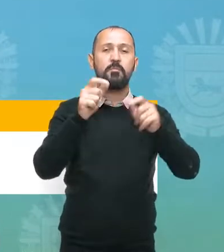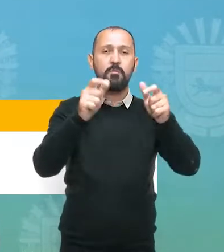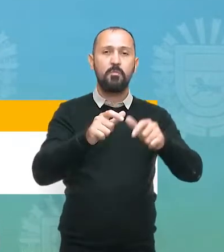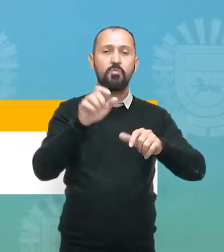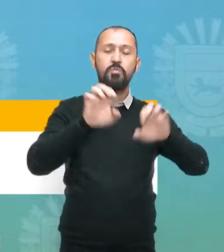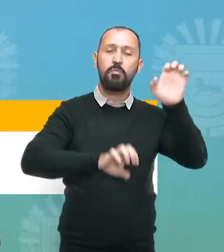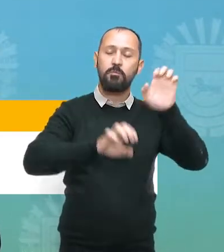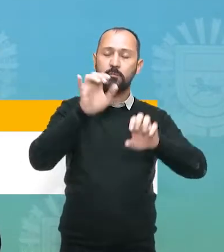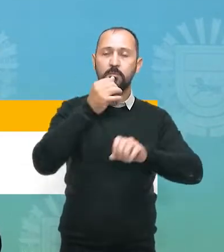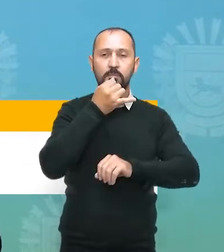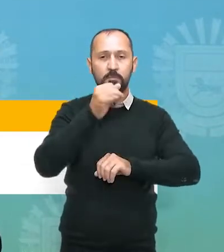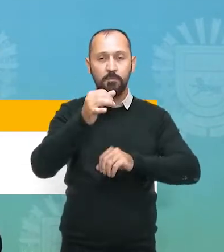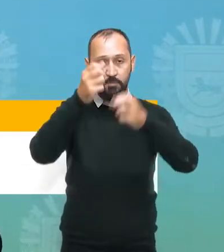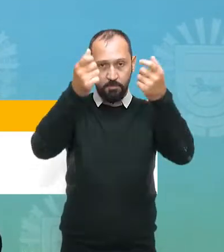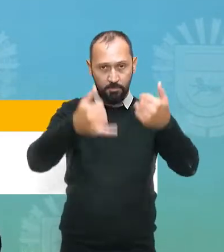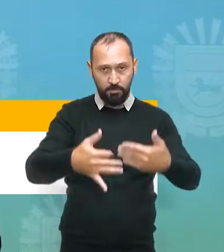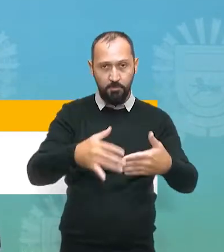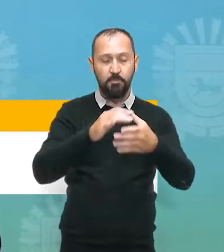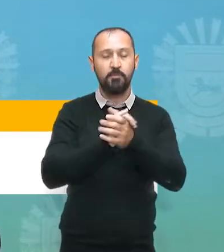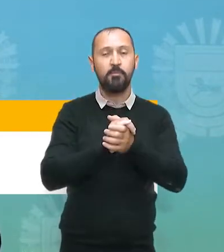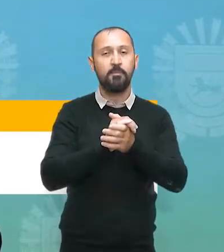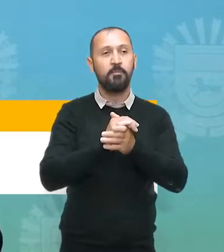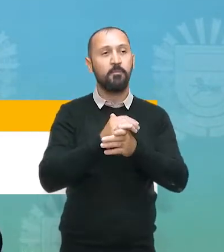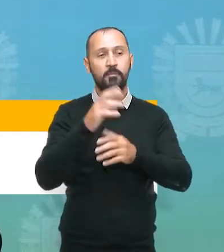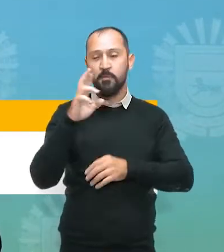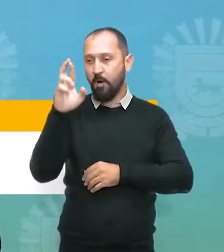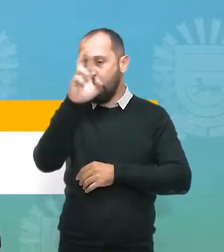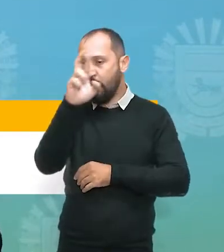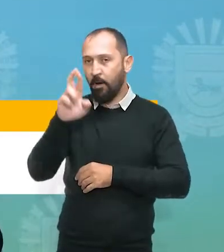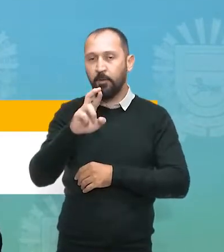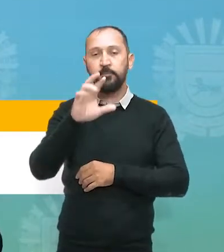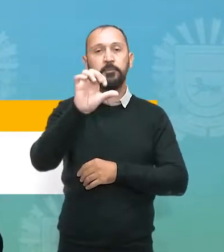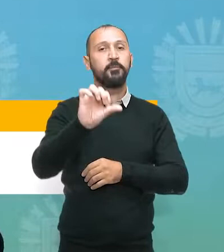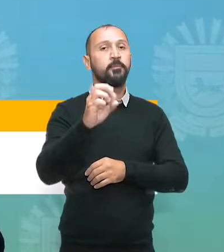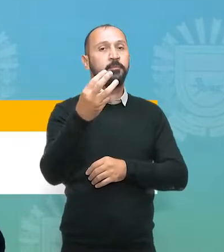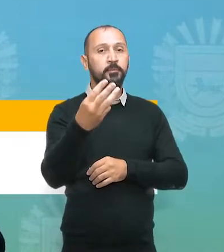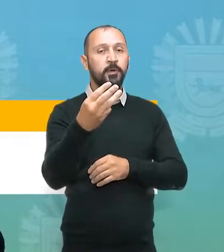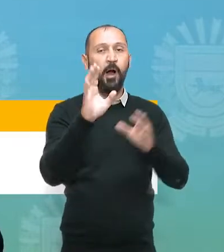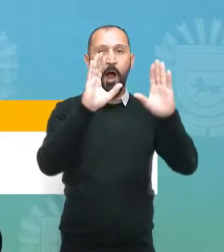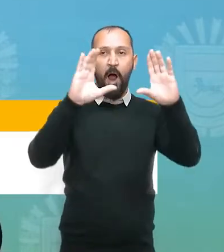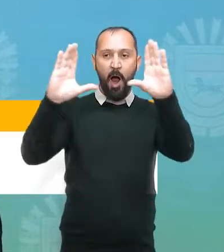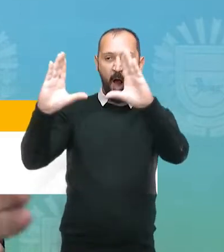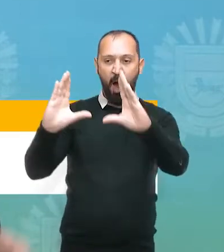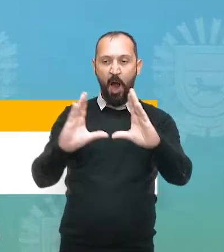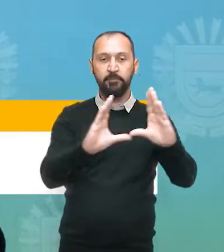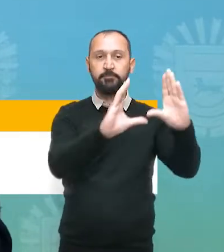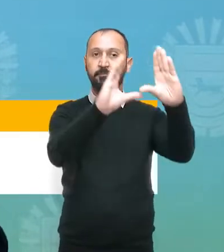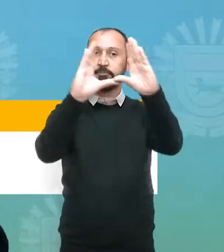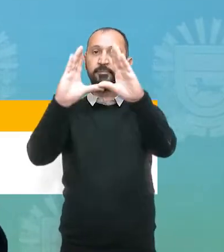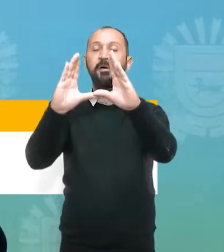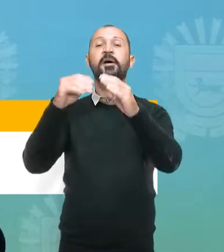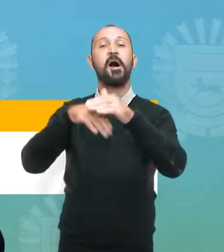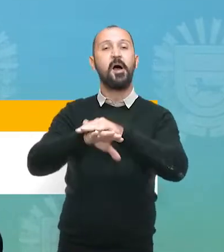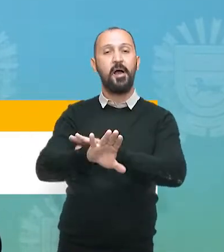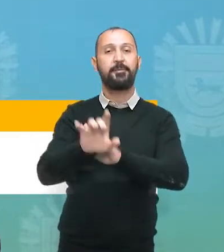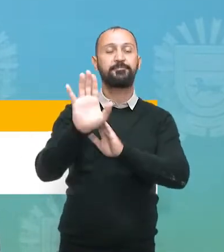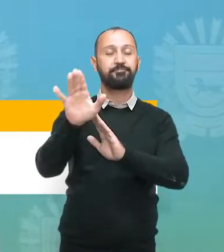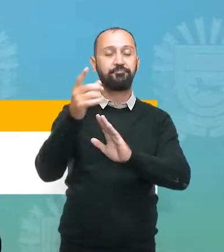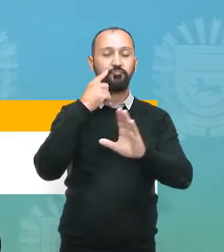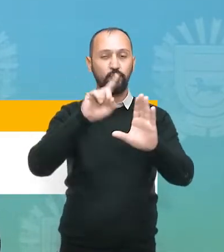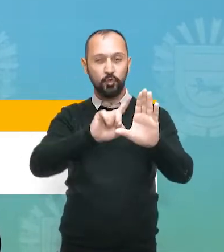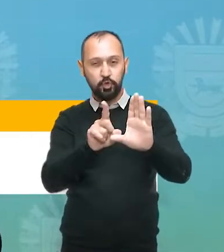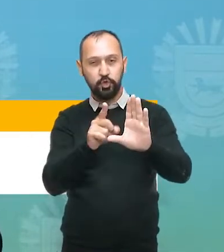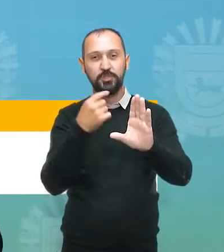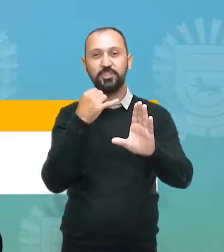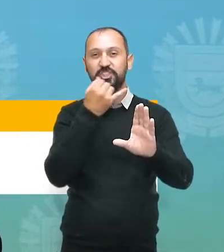até a empresa Energisa comunicando o fato historiando os 93 relógios que já estão alocados